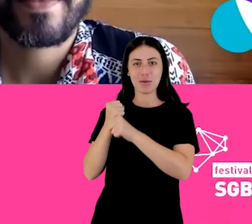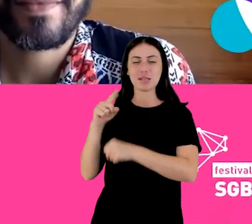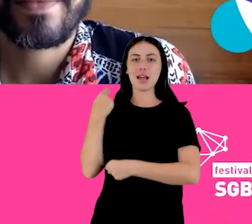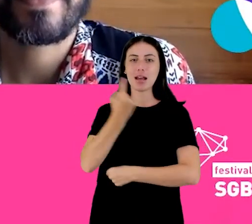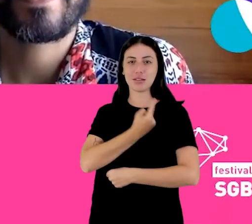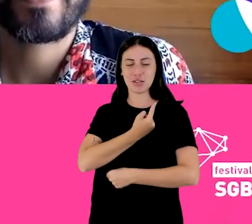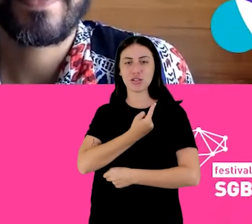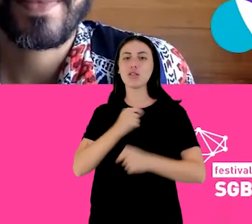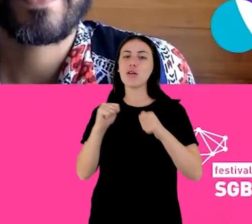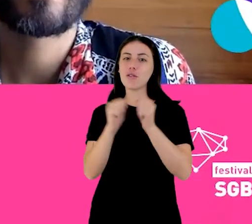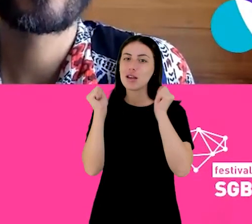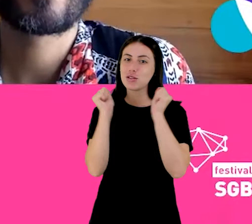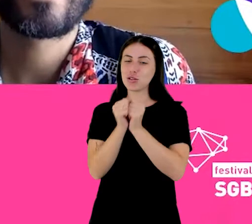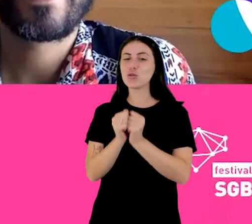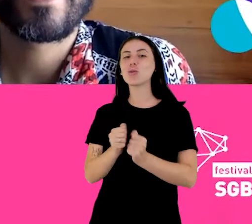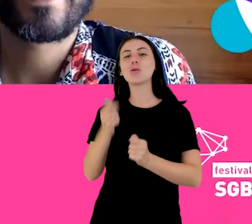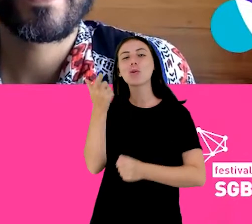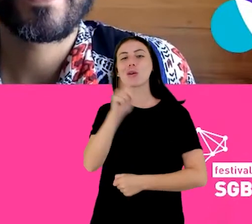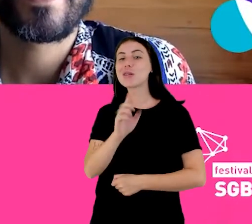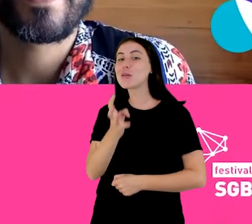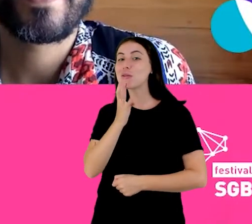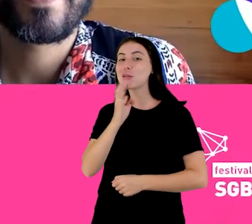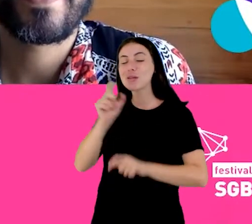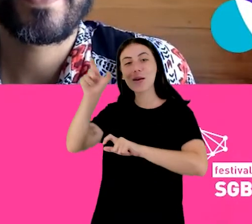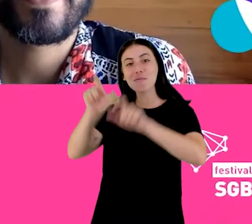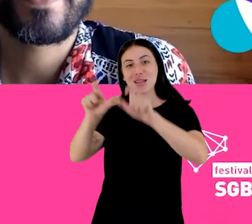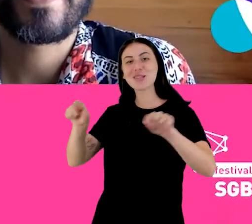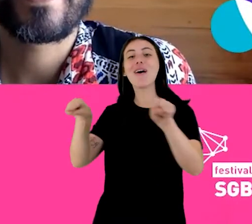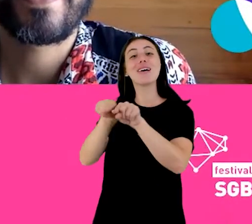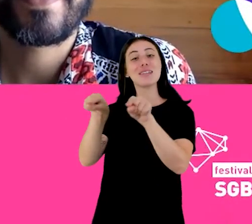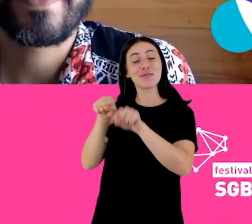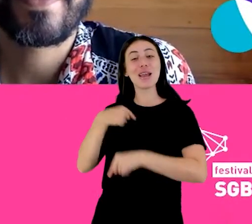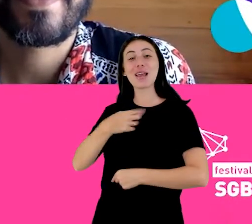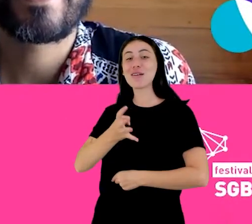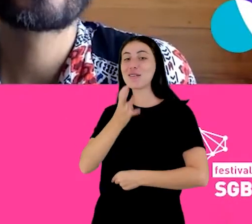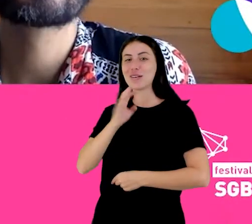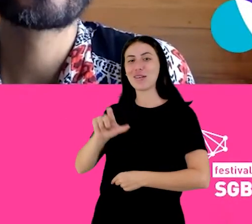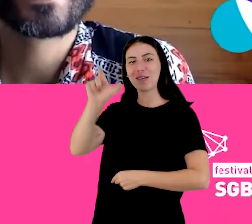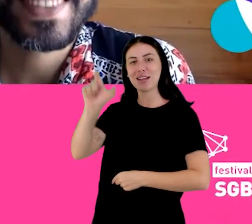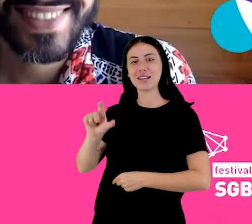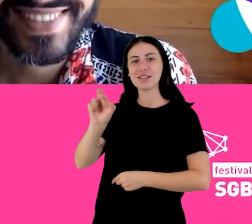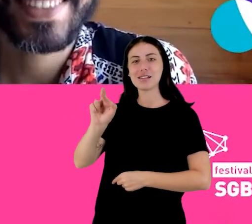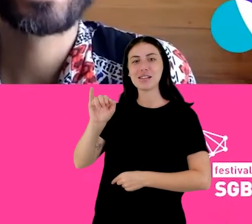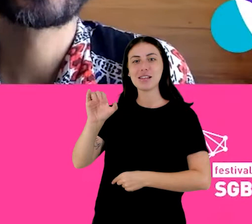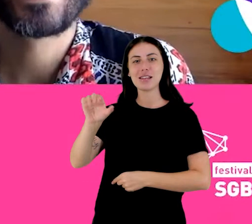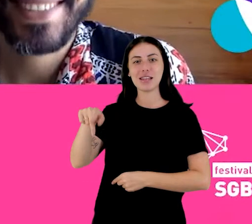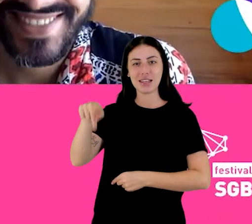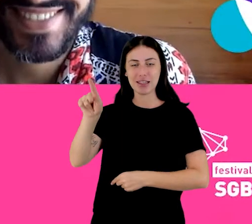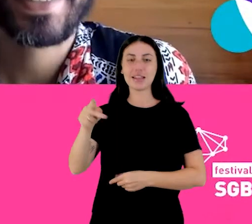a gente realizou a primeira edição ano passado, com uma convocatória, onde teve 4 projetos, onde a gente se conheceu,